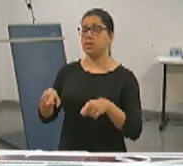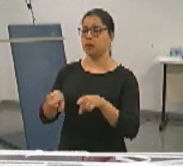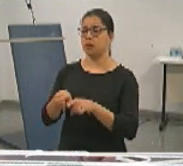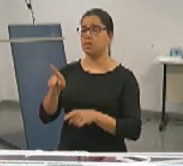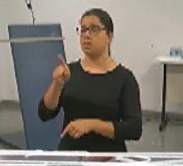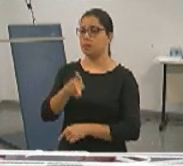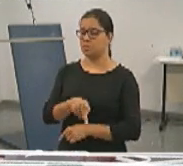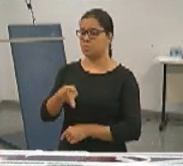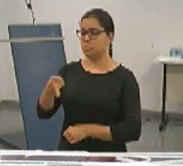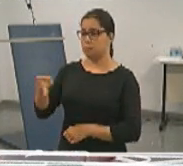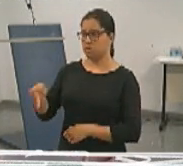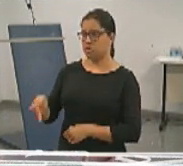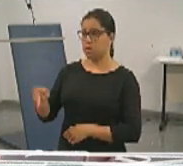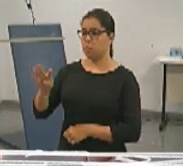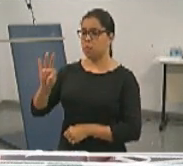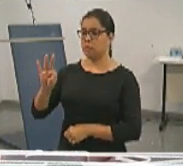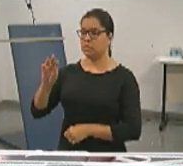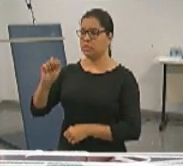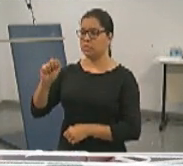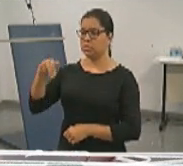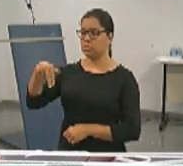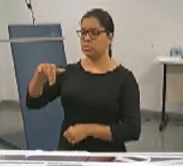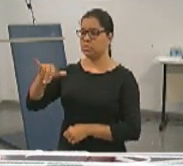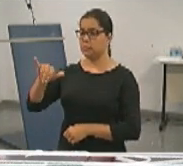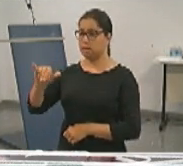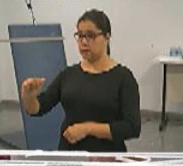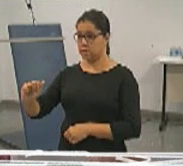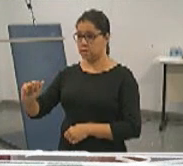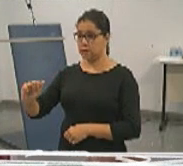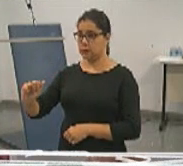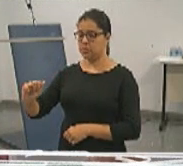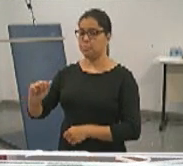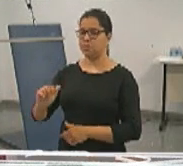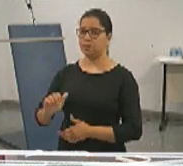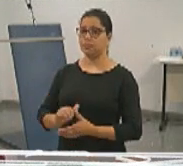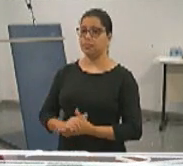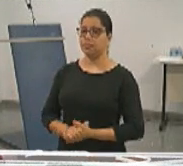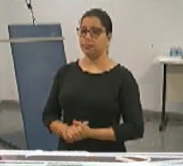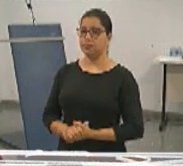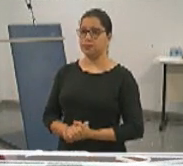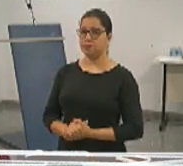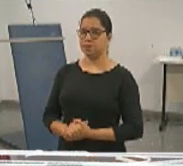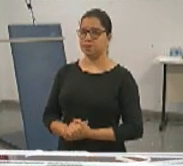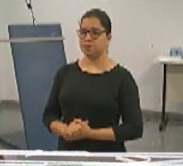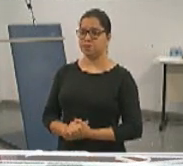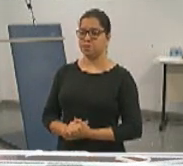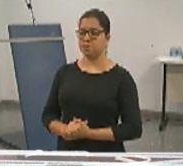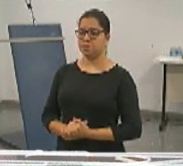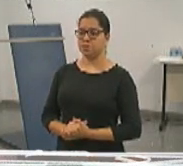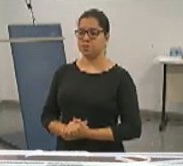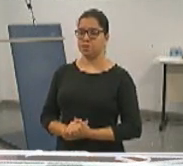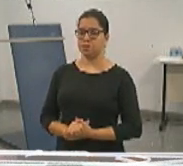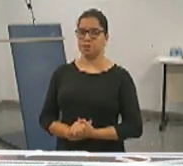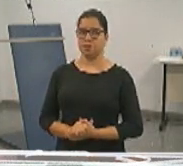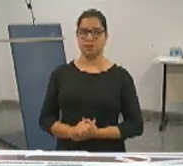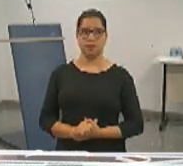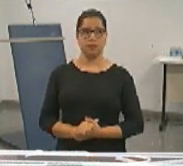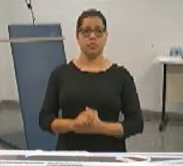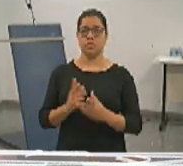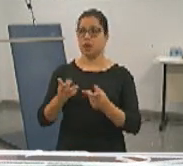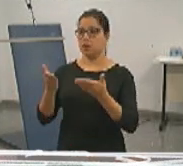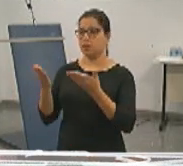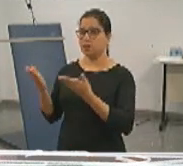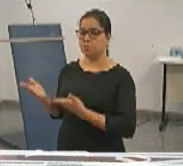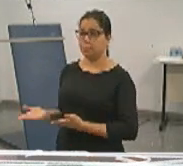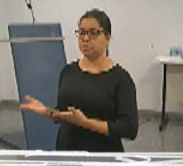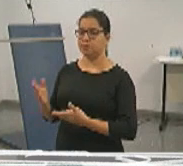Tânia Calarge, da administração da FACE. Eu pediria, então, que a técnica Maria